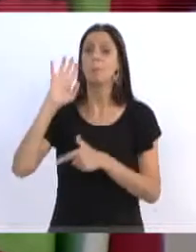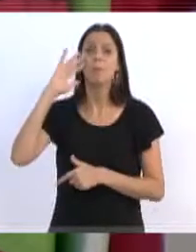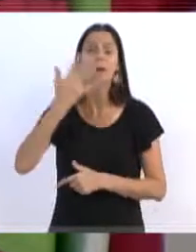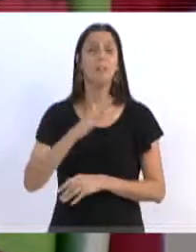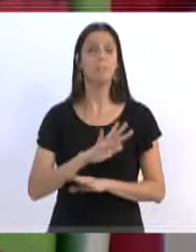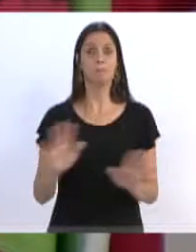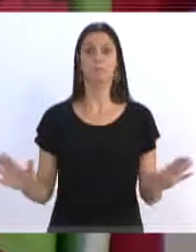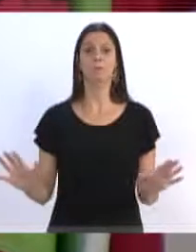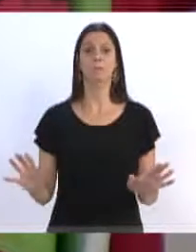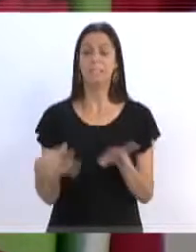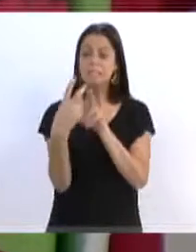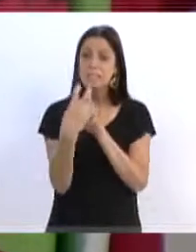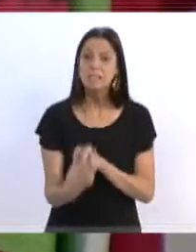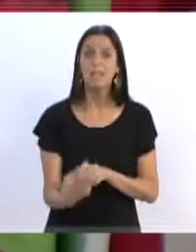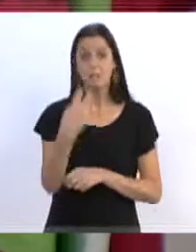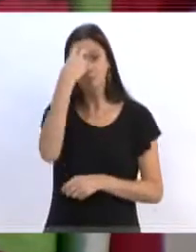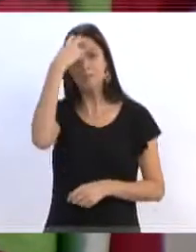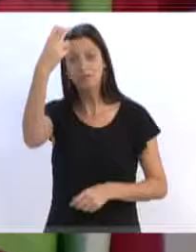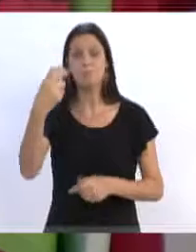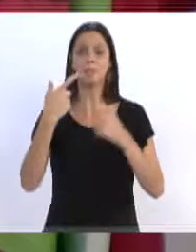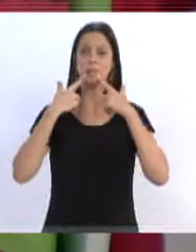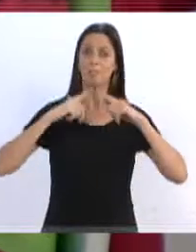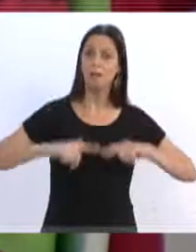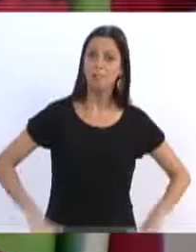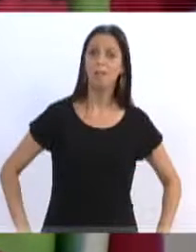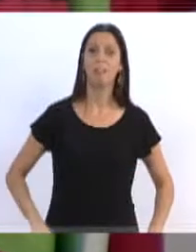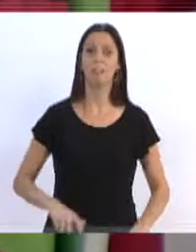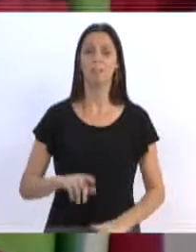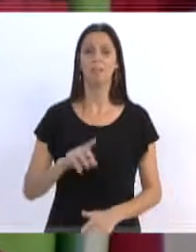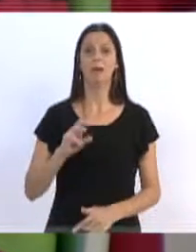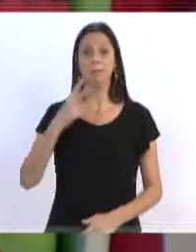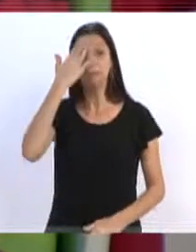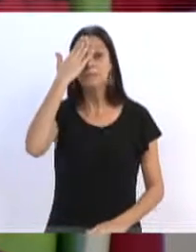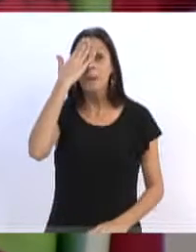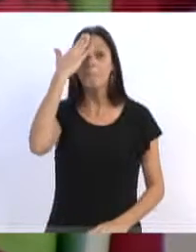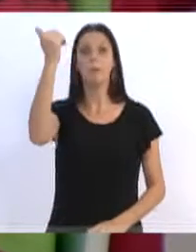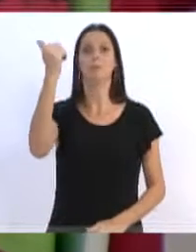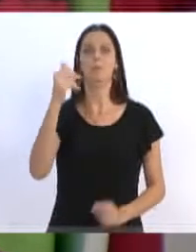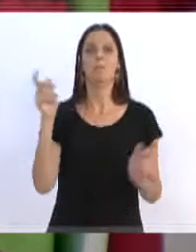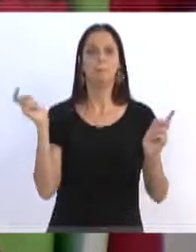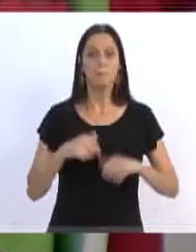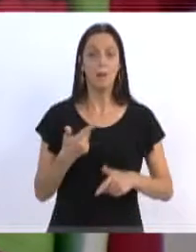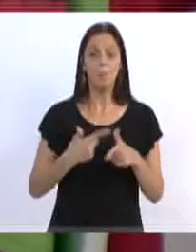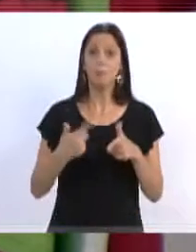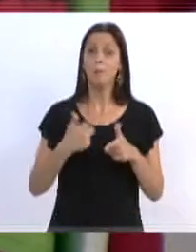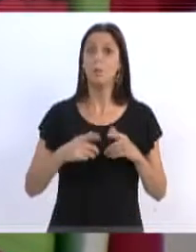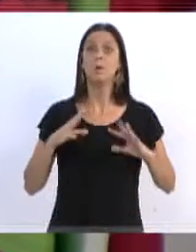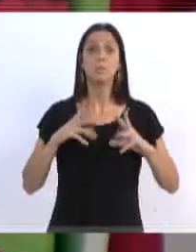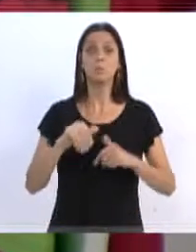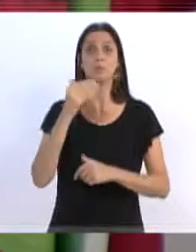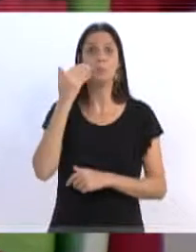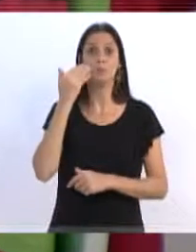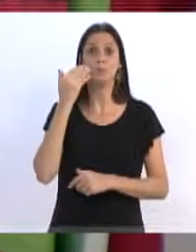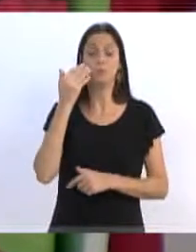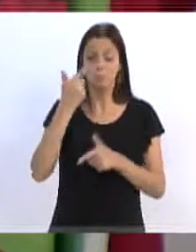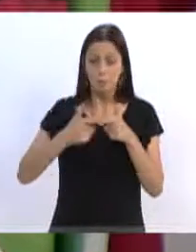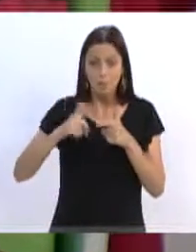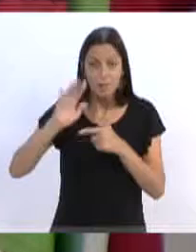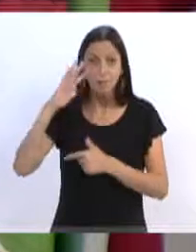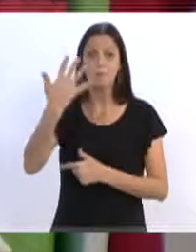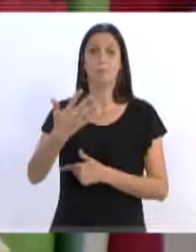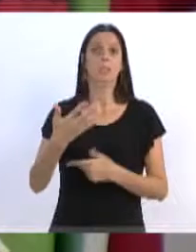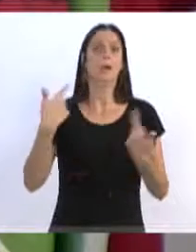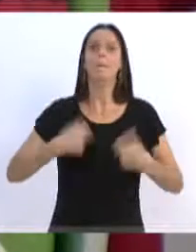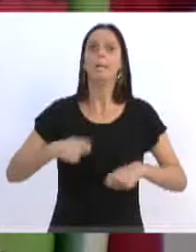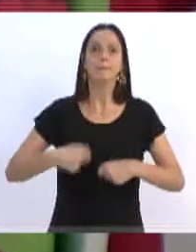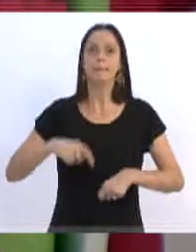inteligência clareza transparência e sabedoria nós podemos resolver sentei que vir aqui e acabar